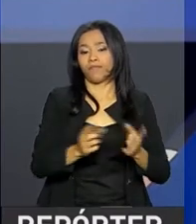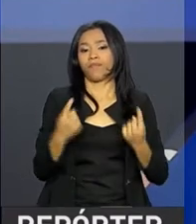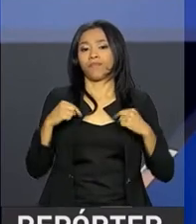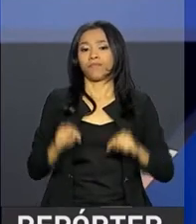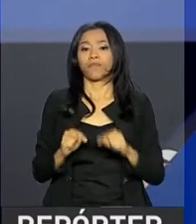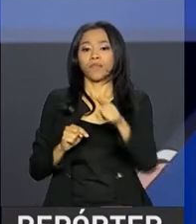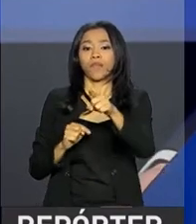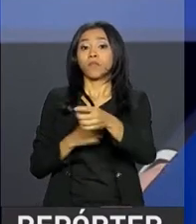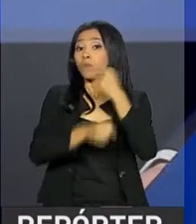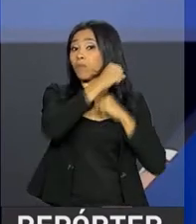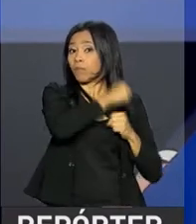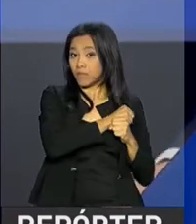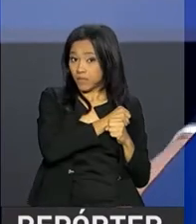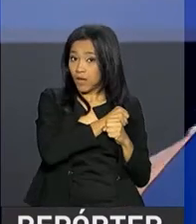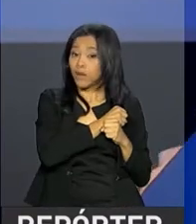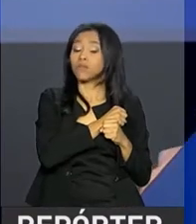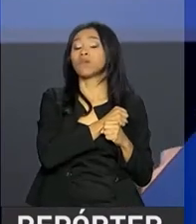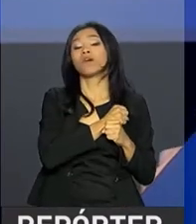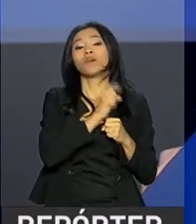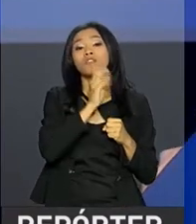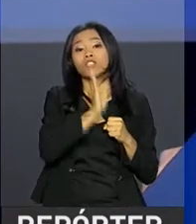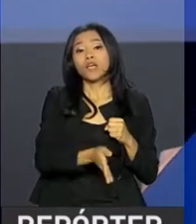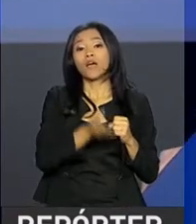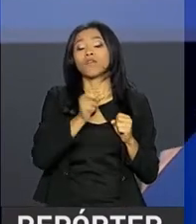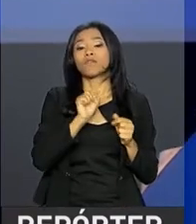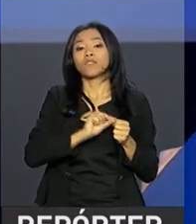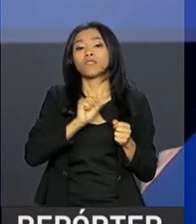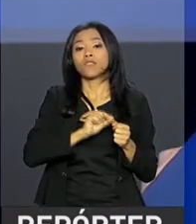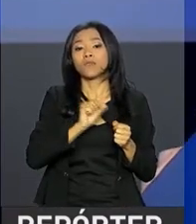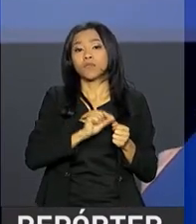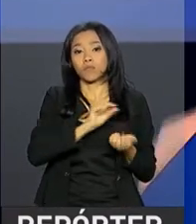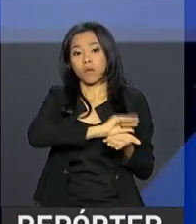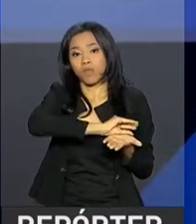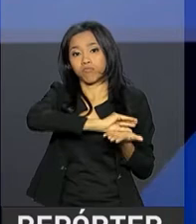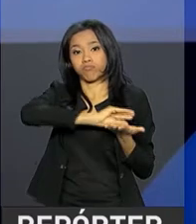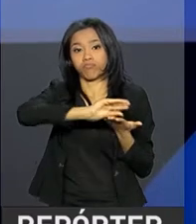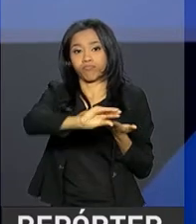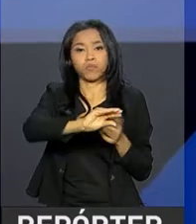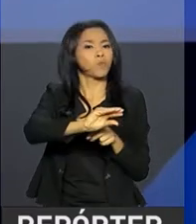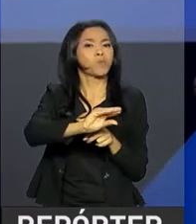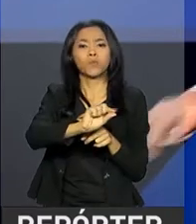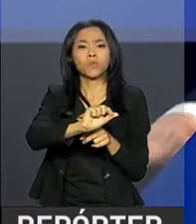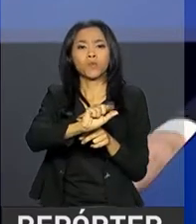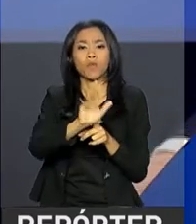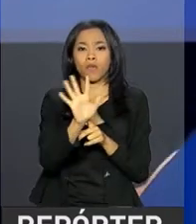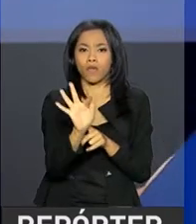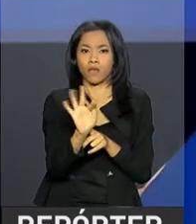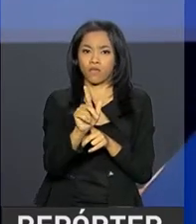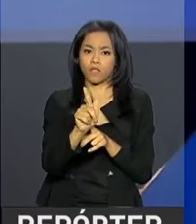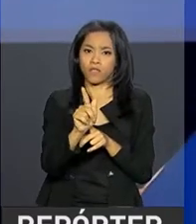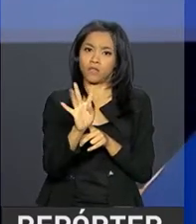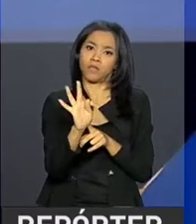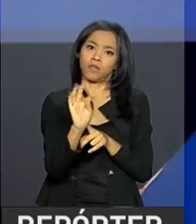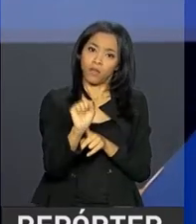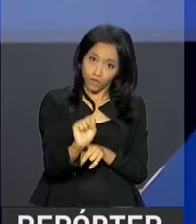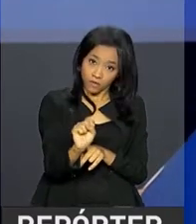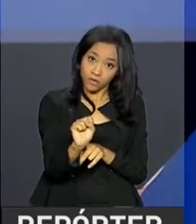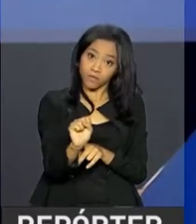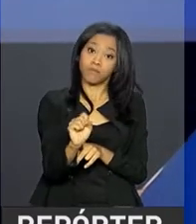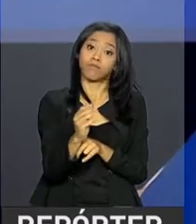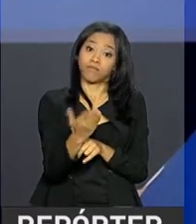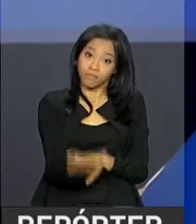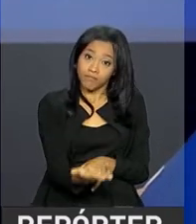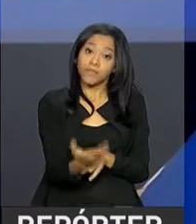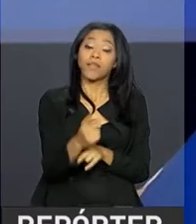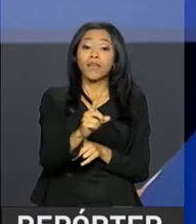até fazendo uma liberação do fundo de garantia por tempo de serviço,